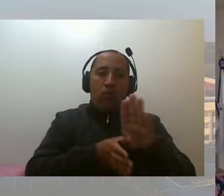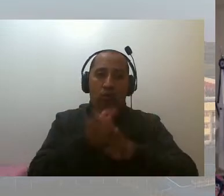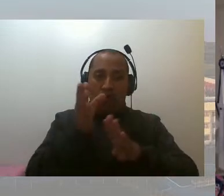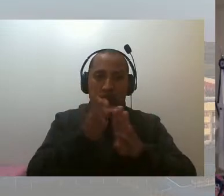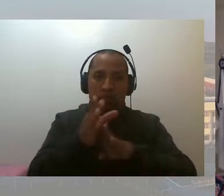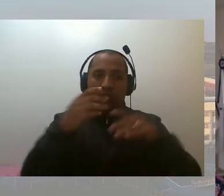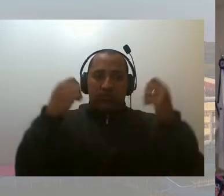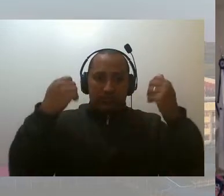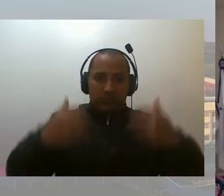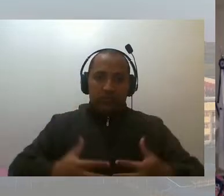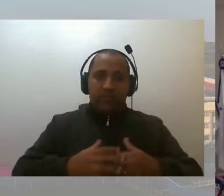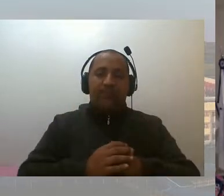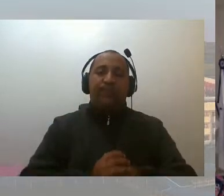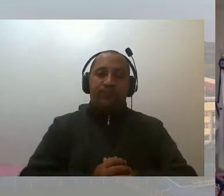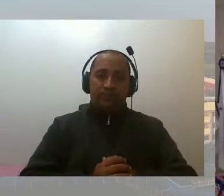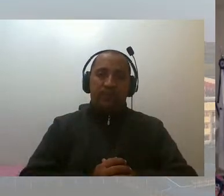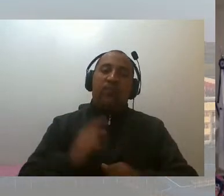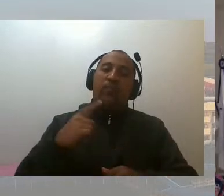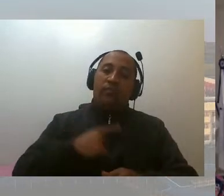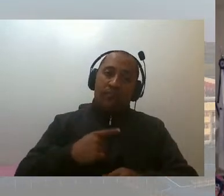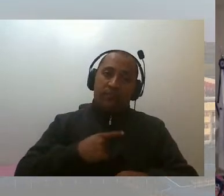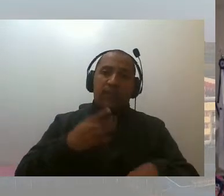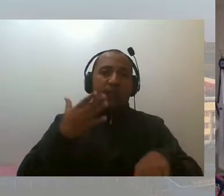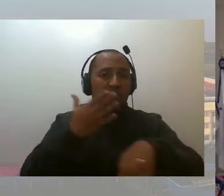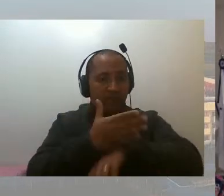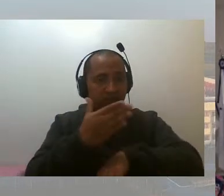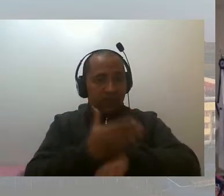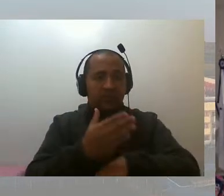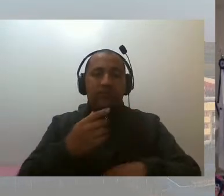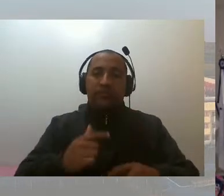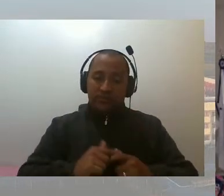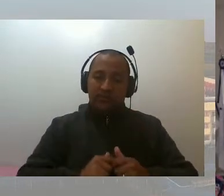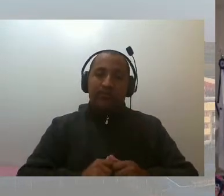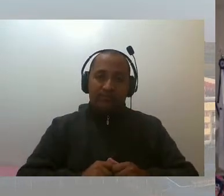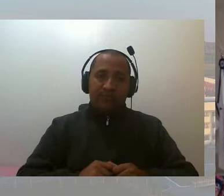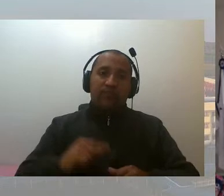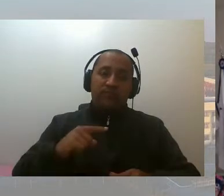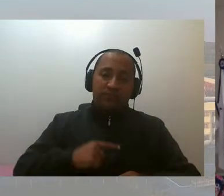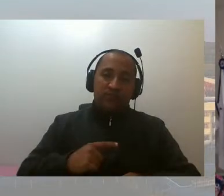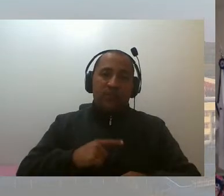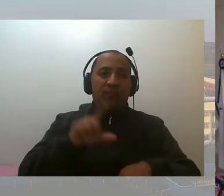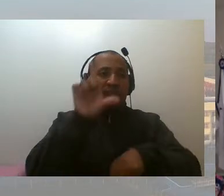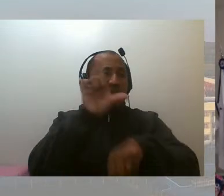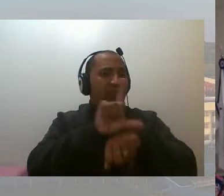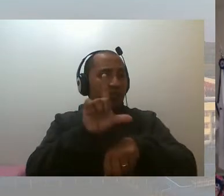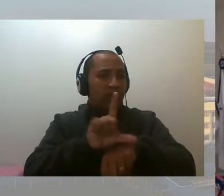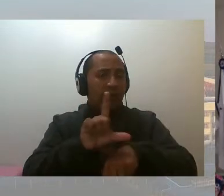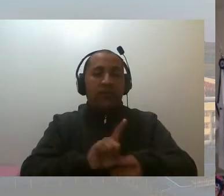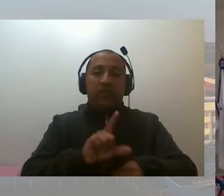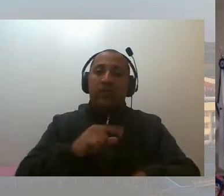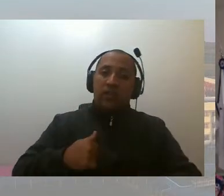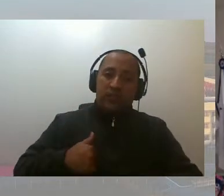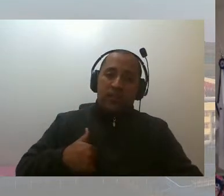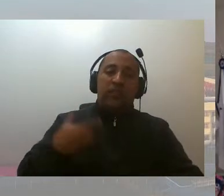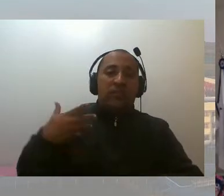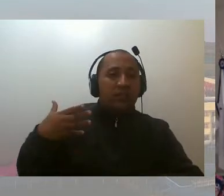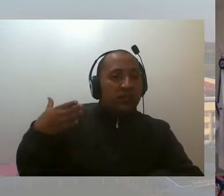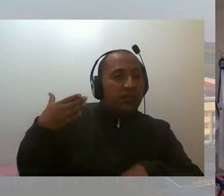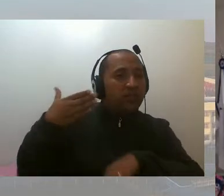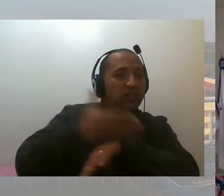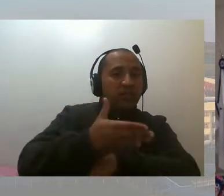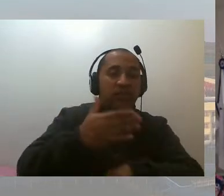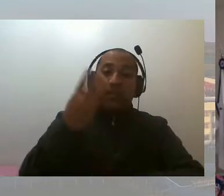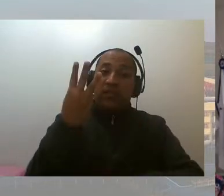coisas, pelo menos o envolvimento que a gente teve lá em Santana do Livramento, quando foi realizado